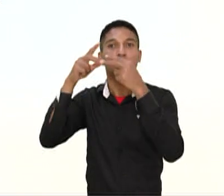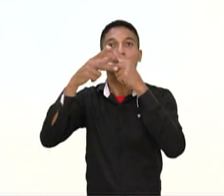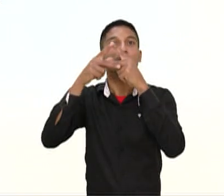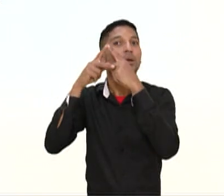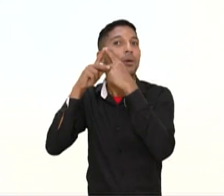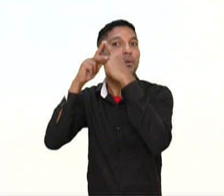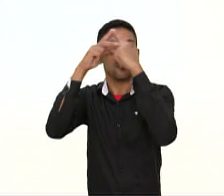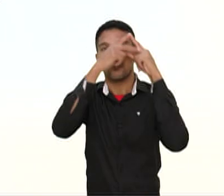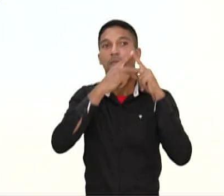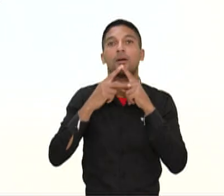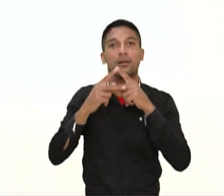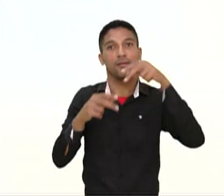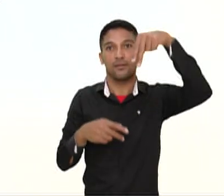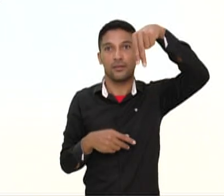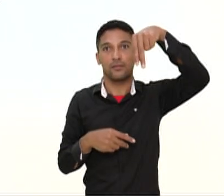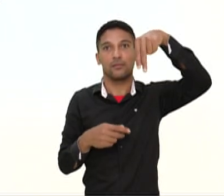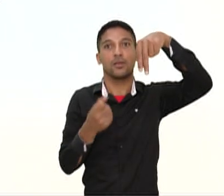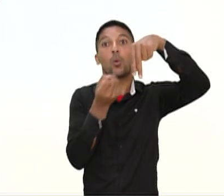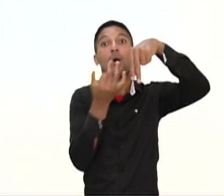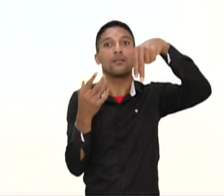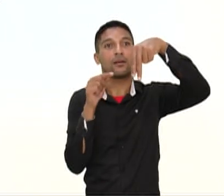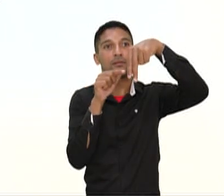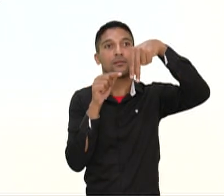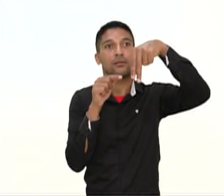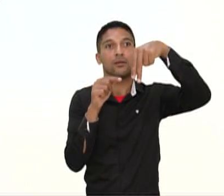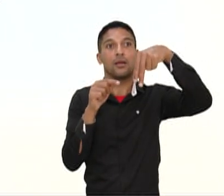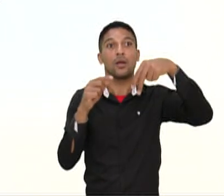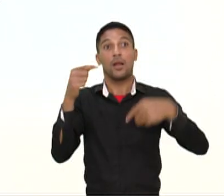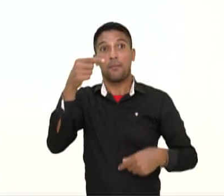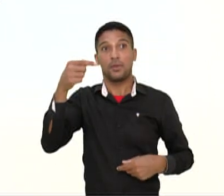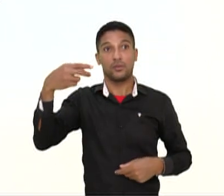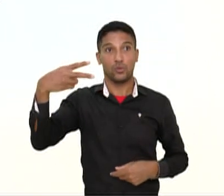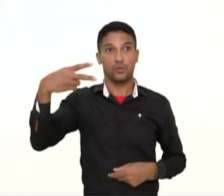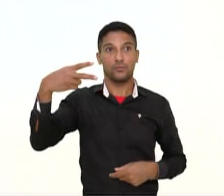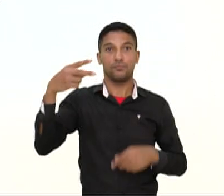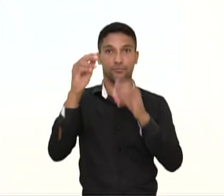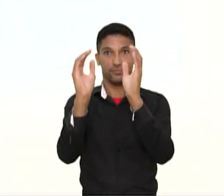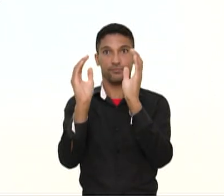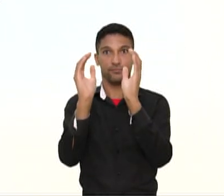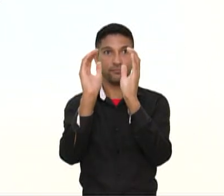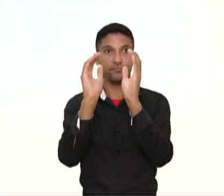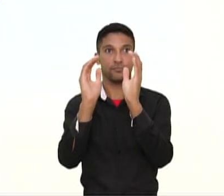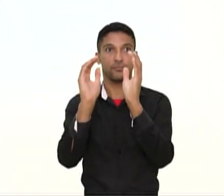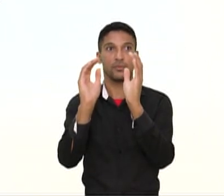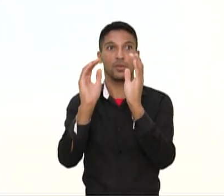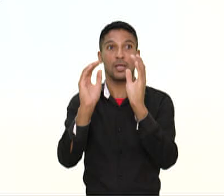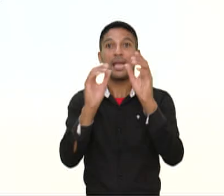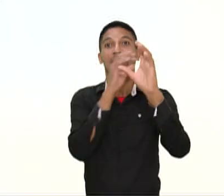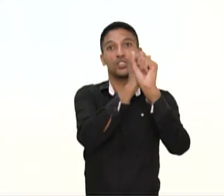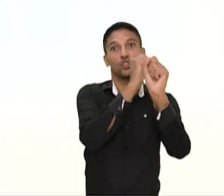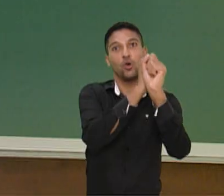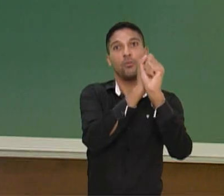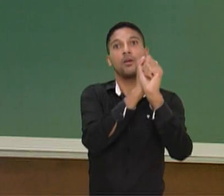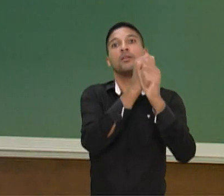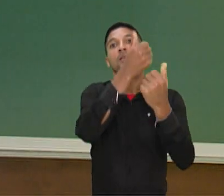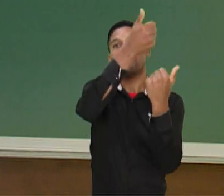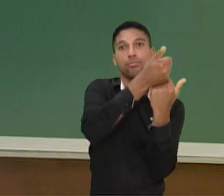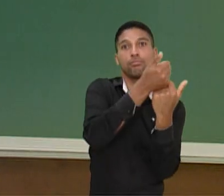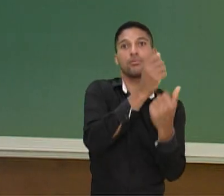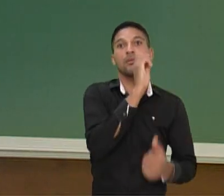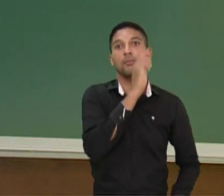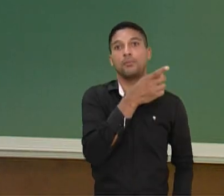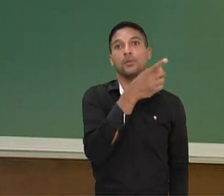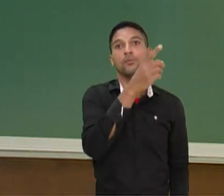qual é o número de lados para poder saber o nome desse negócio. Então, no lugar da soma, você coloca 1.080. E o